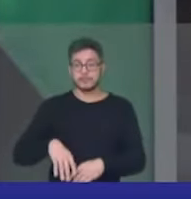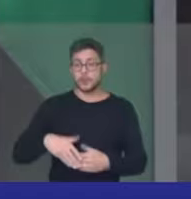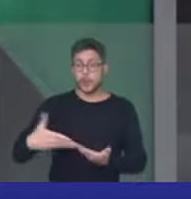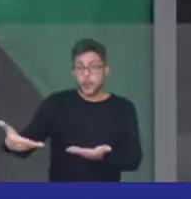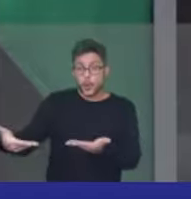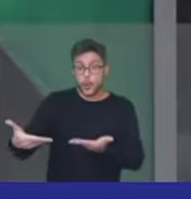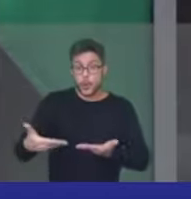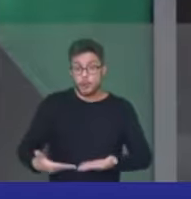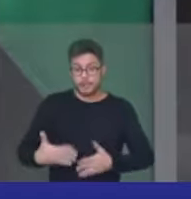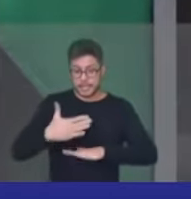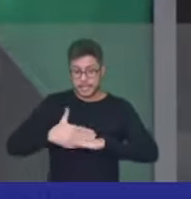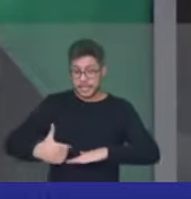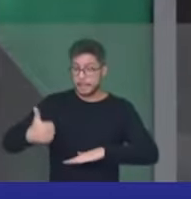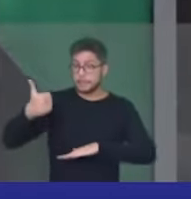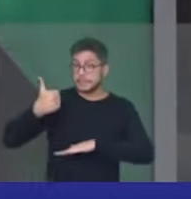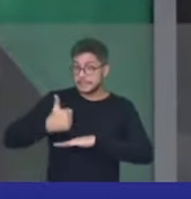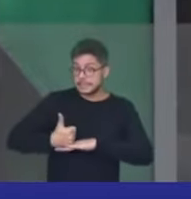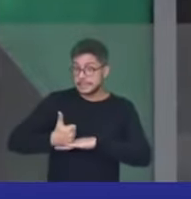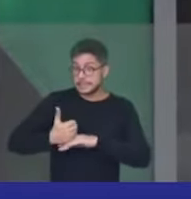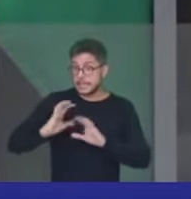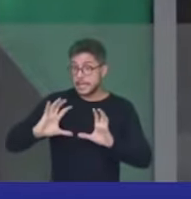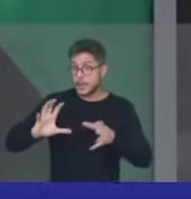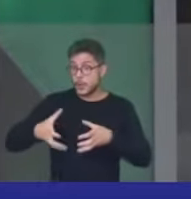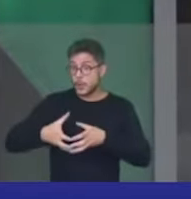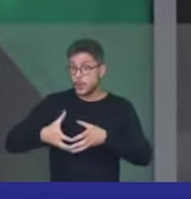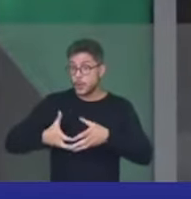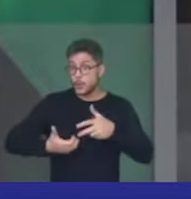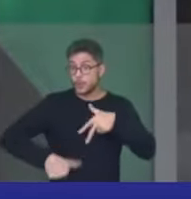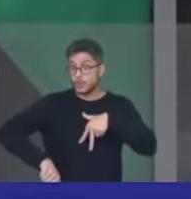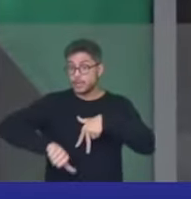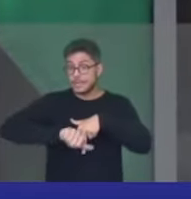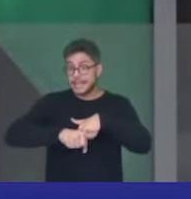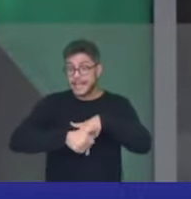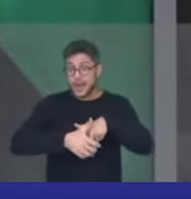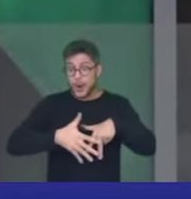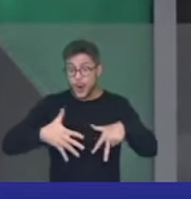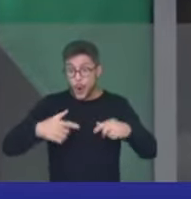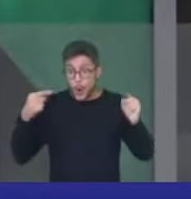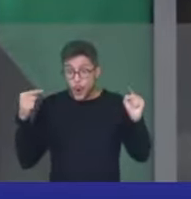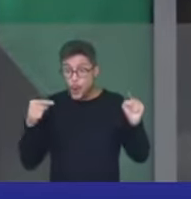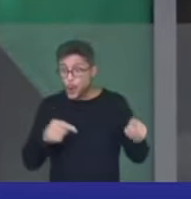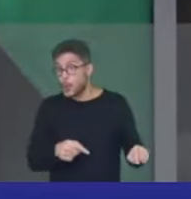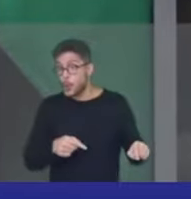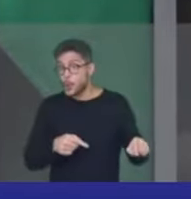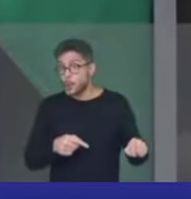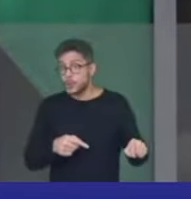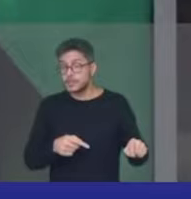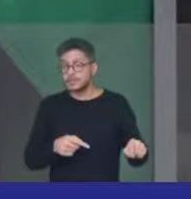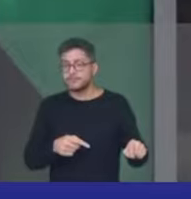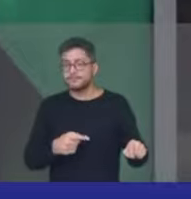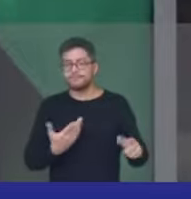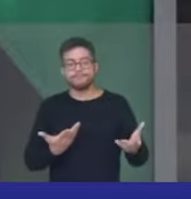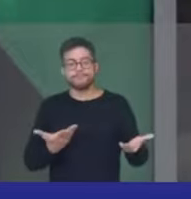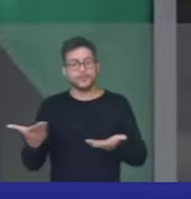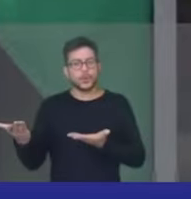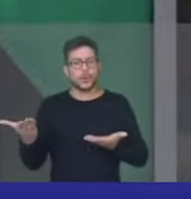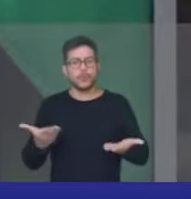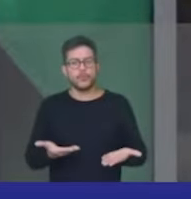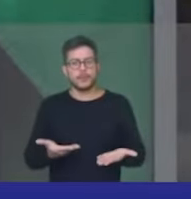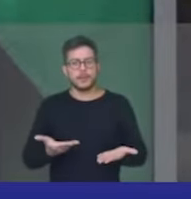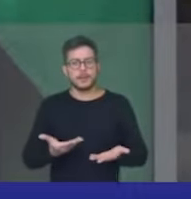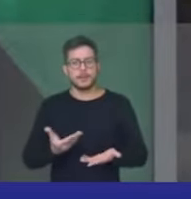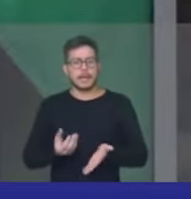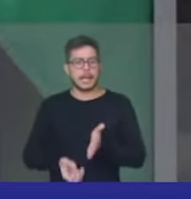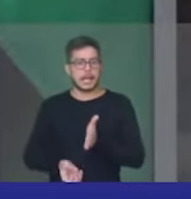um grupo que provoca o terror promove o terror no campo para participar da construção do